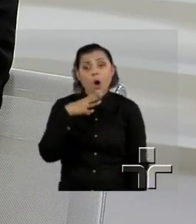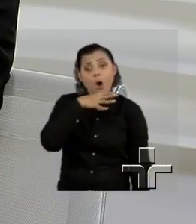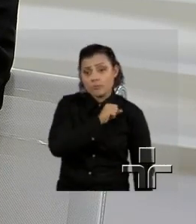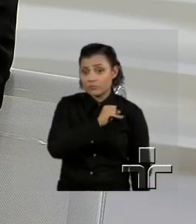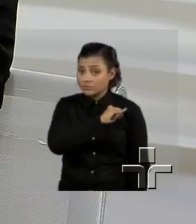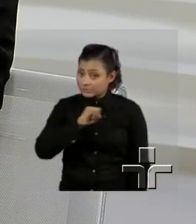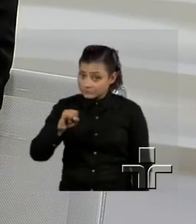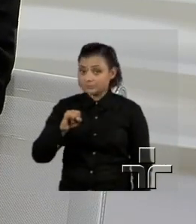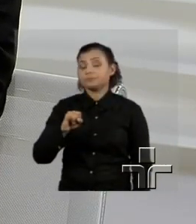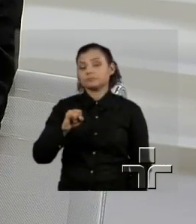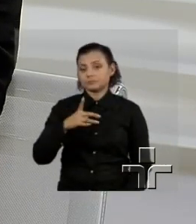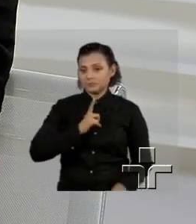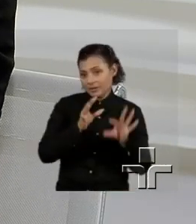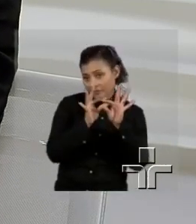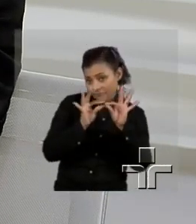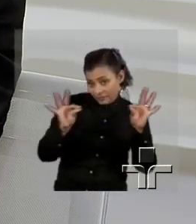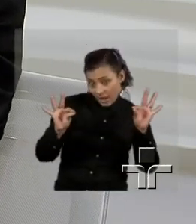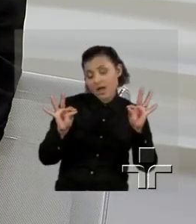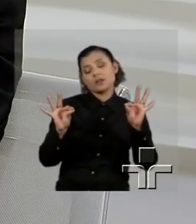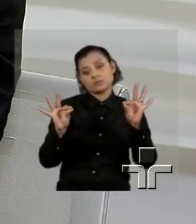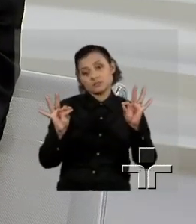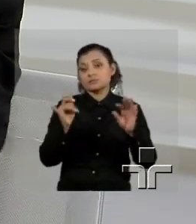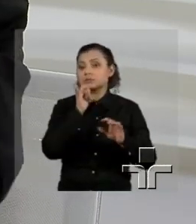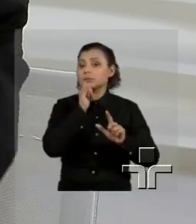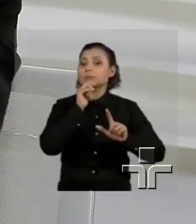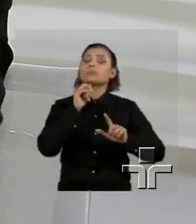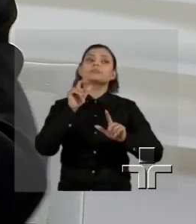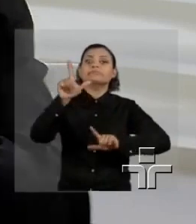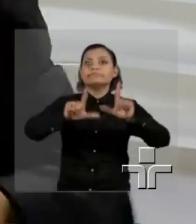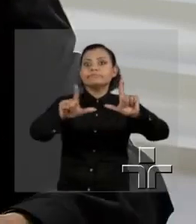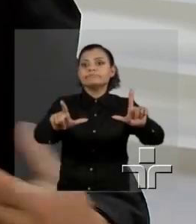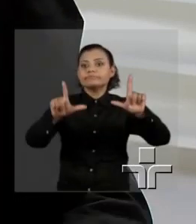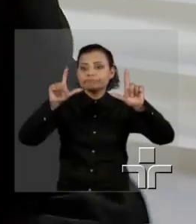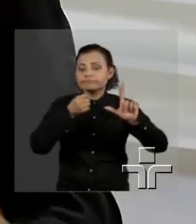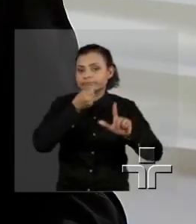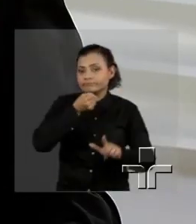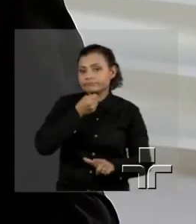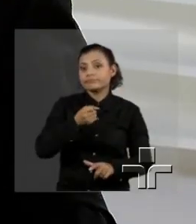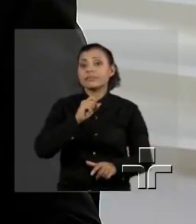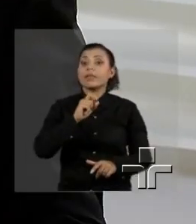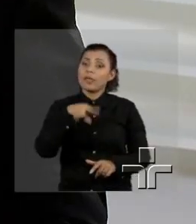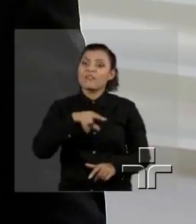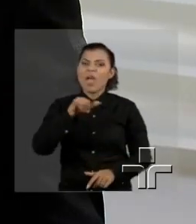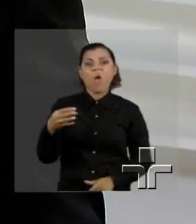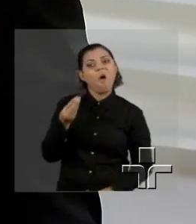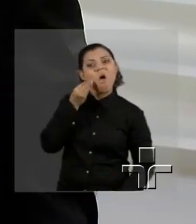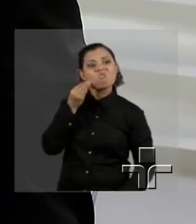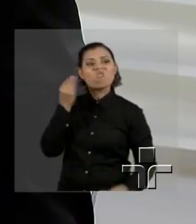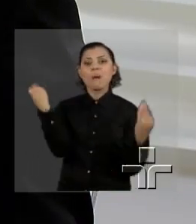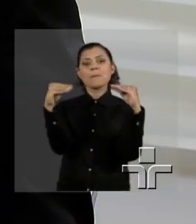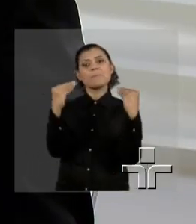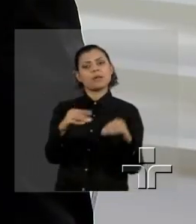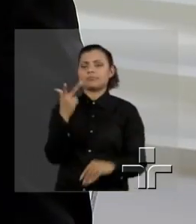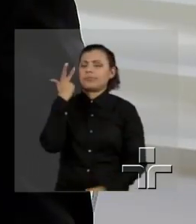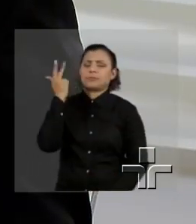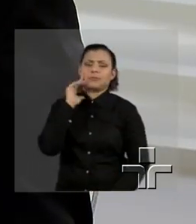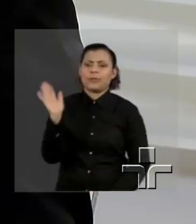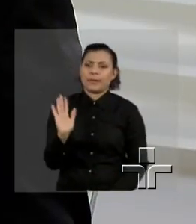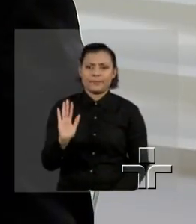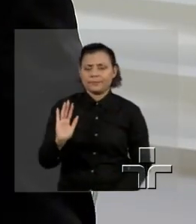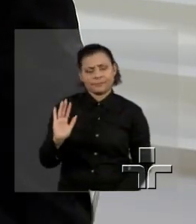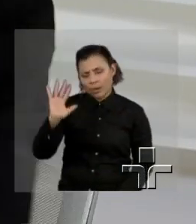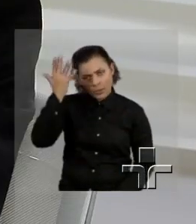esmo, são para confundir? O que o senhor pensa disso? Isso aí que eu falei para a revista Época, né? Eu acho uns 10 dias. Junho. 10 dias